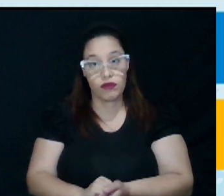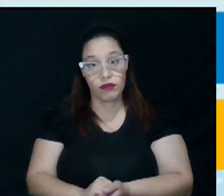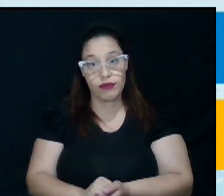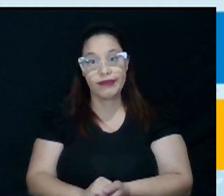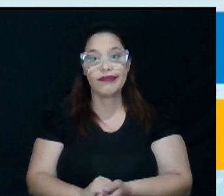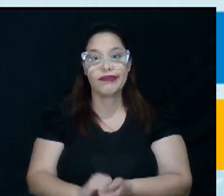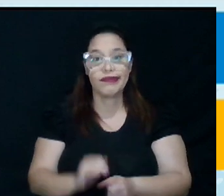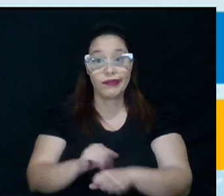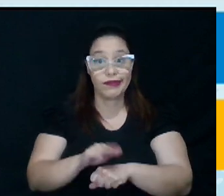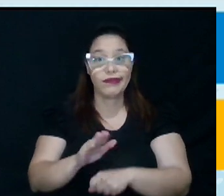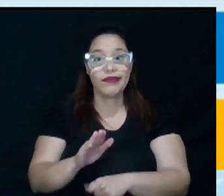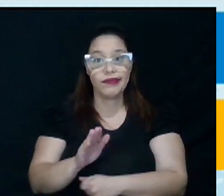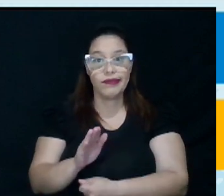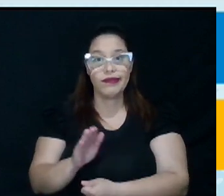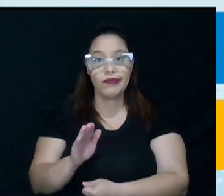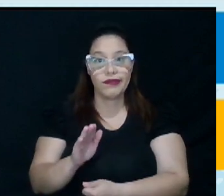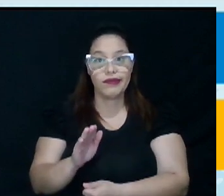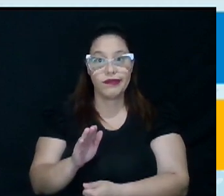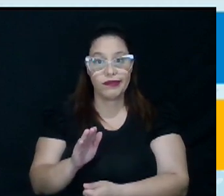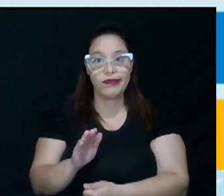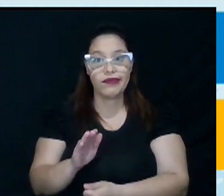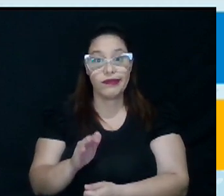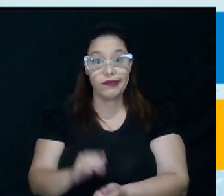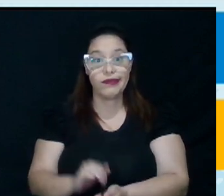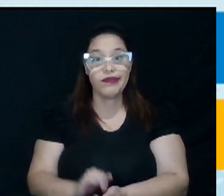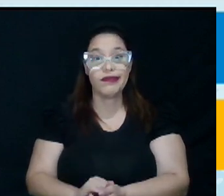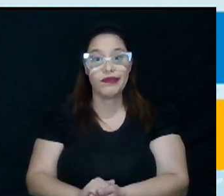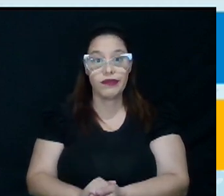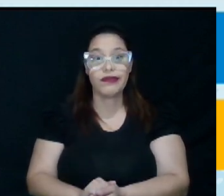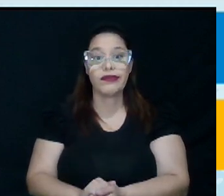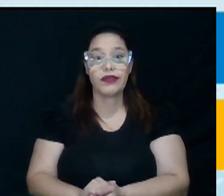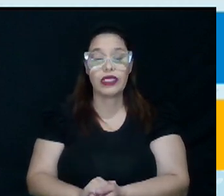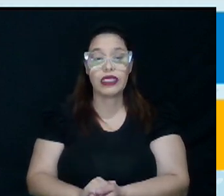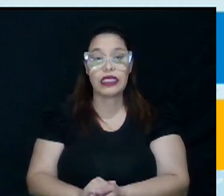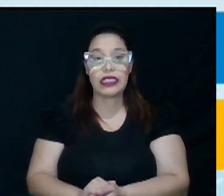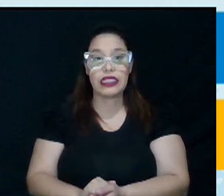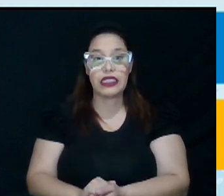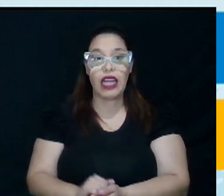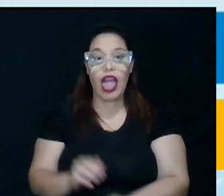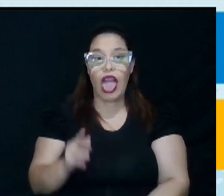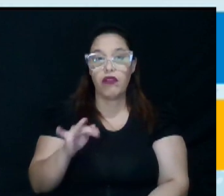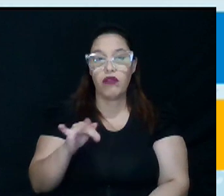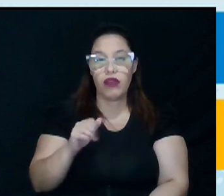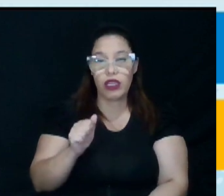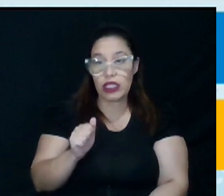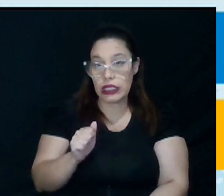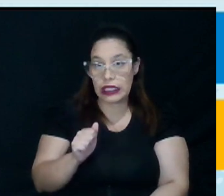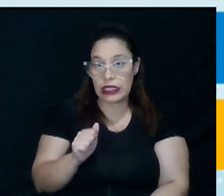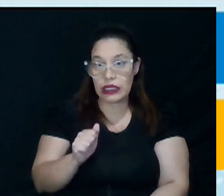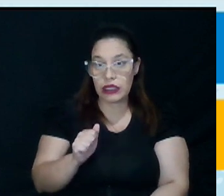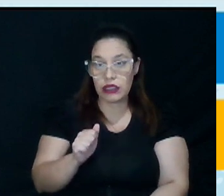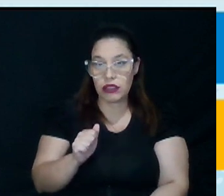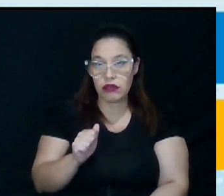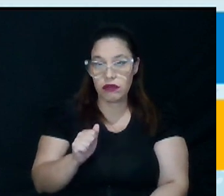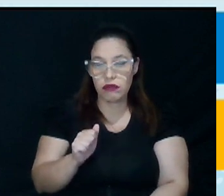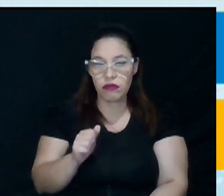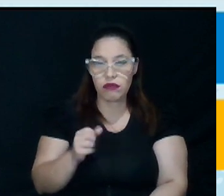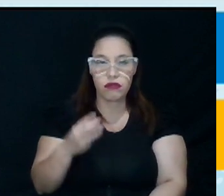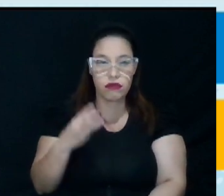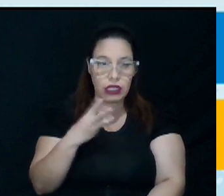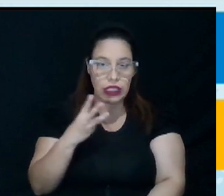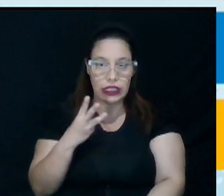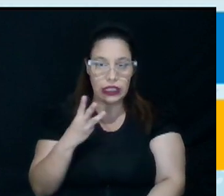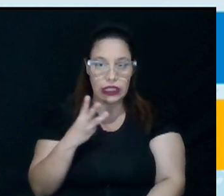medalhas de ouro, a China está na primeira colocação. A França, que é a dona da casa, 3ª colocada, 12 medalhas de